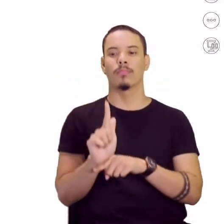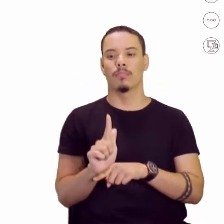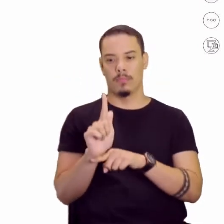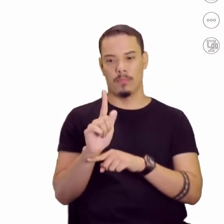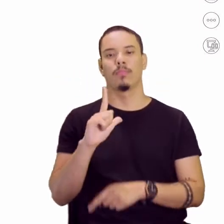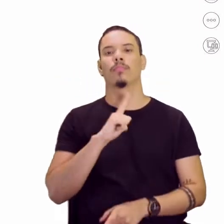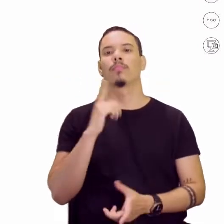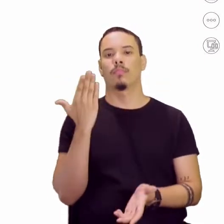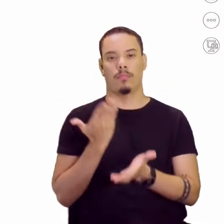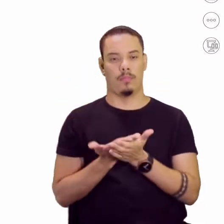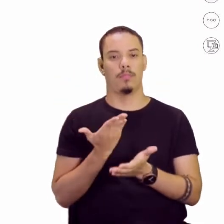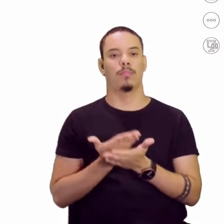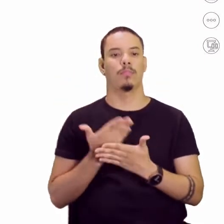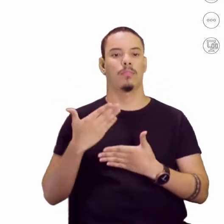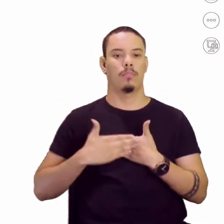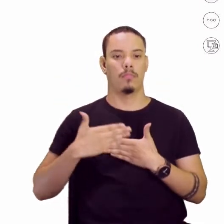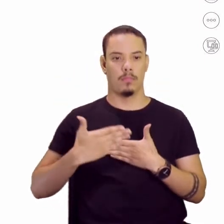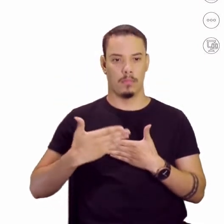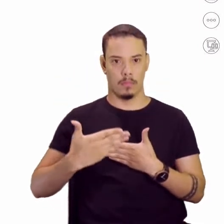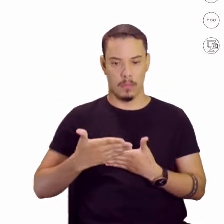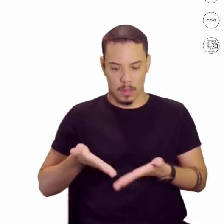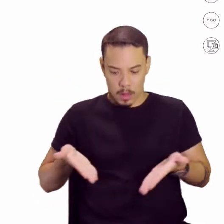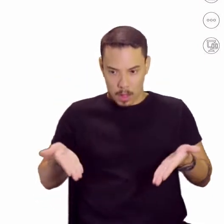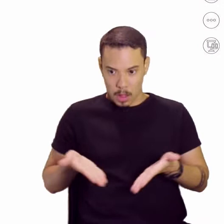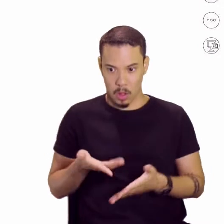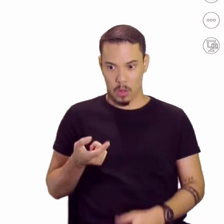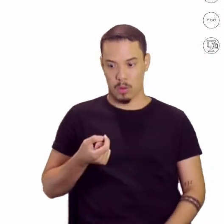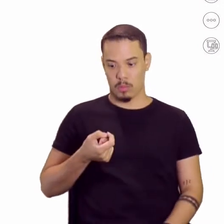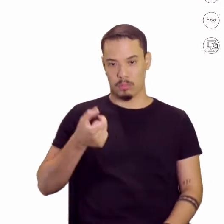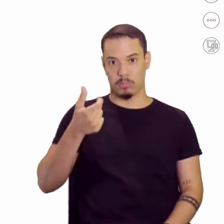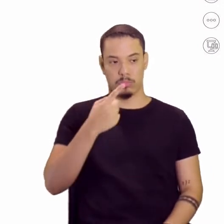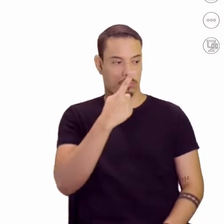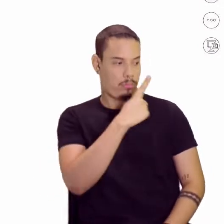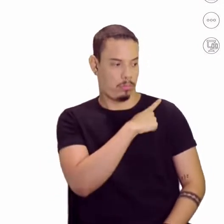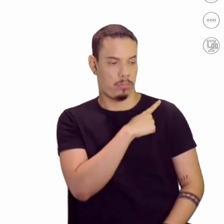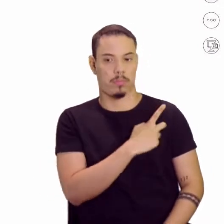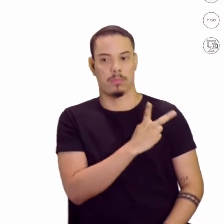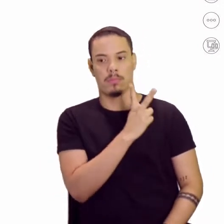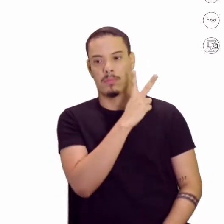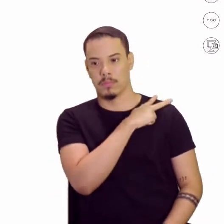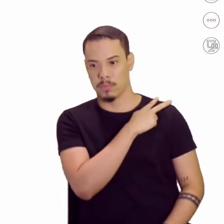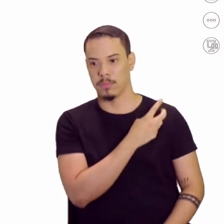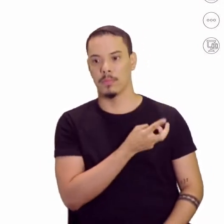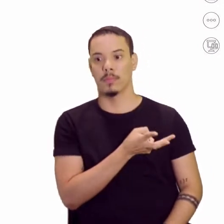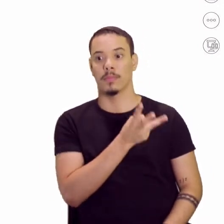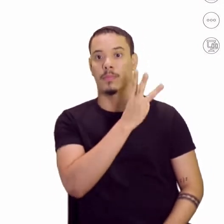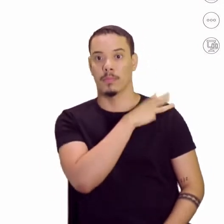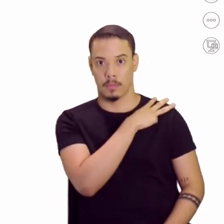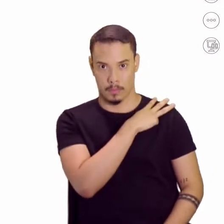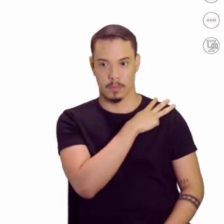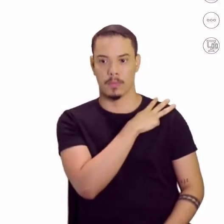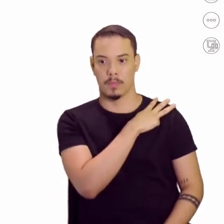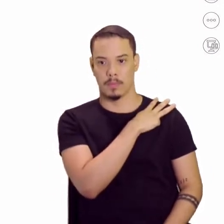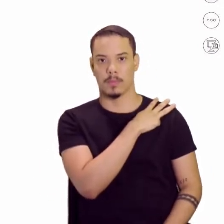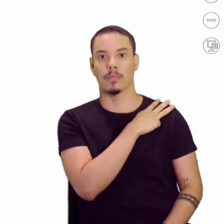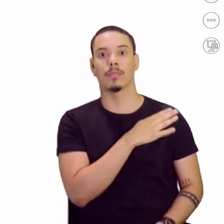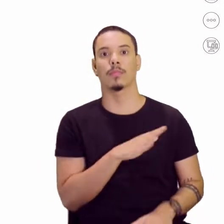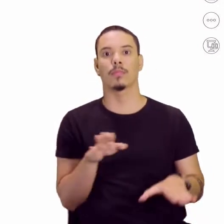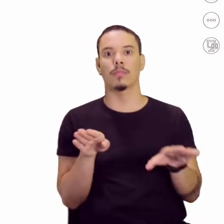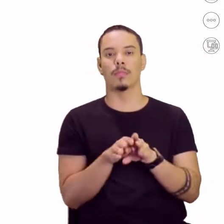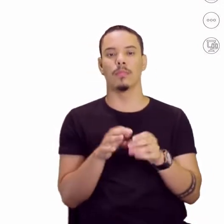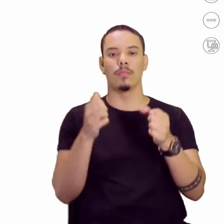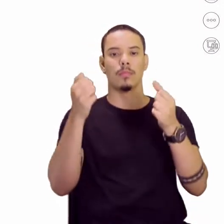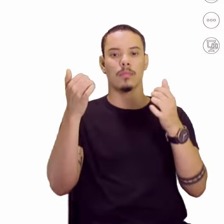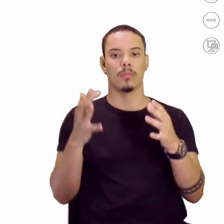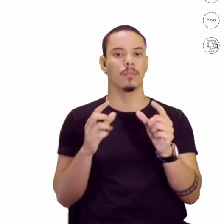será estudada. Tanto agora, um pouco no primeiro ano, depois no segundo ano e até no terceiro ano. Né? Exato. O que chamamos